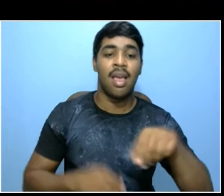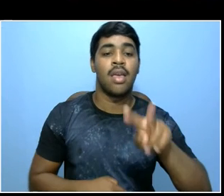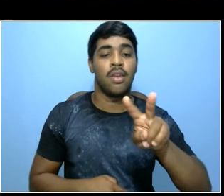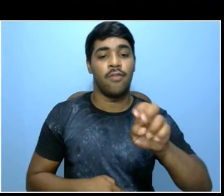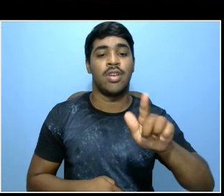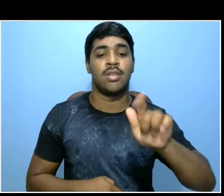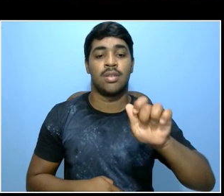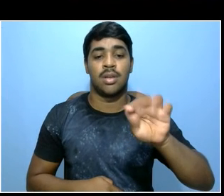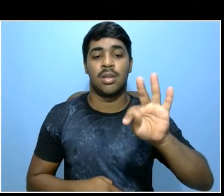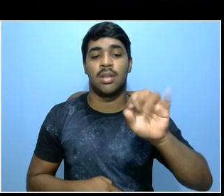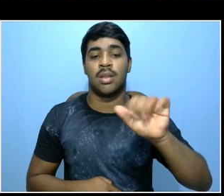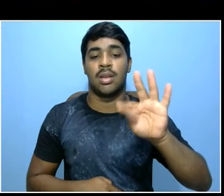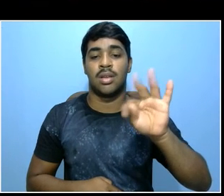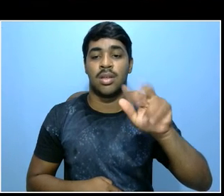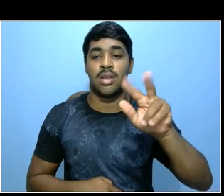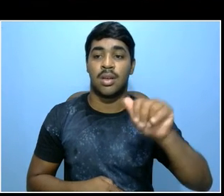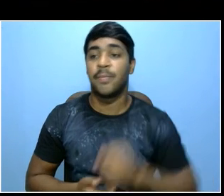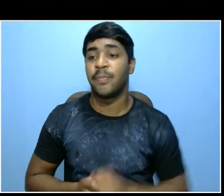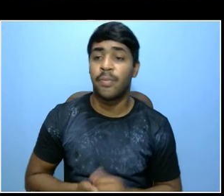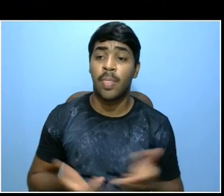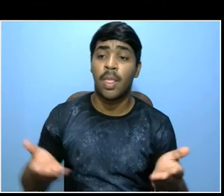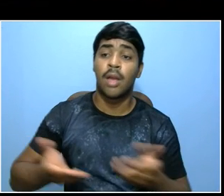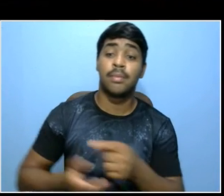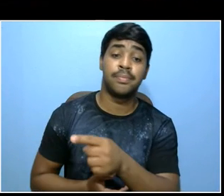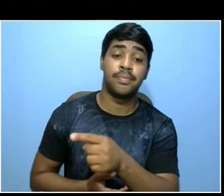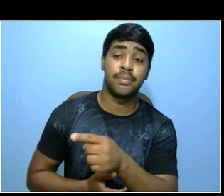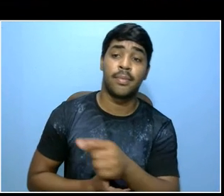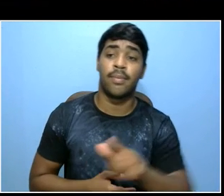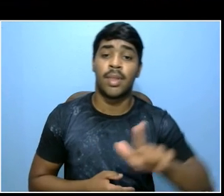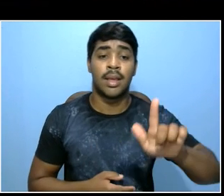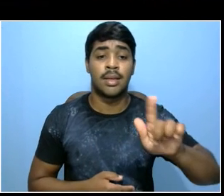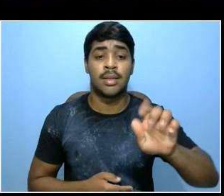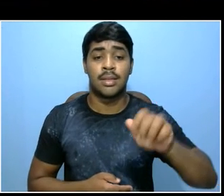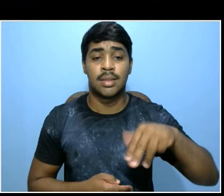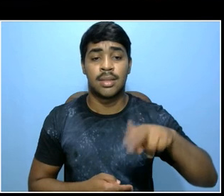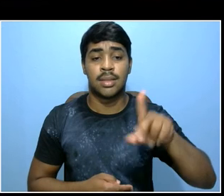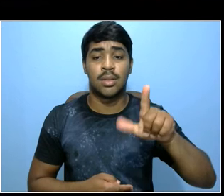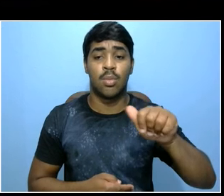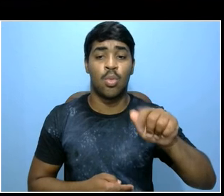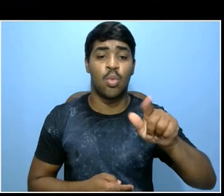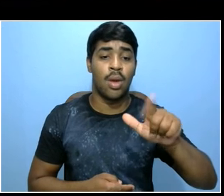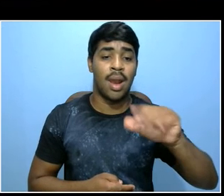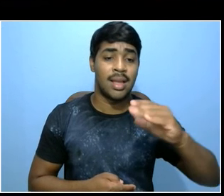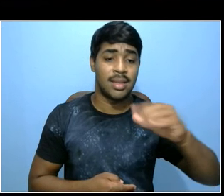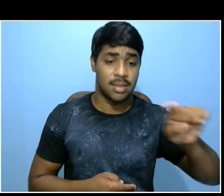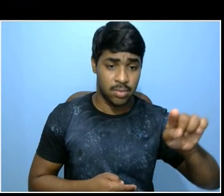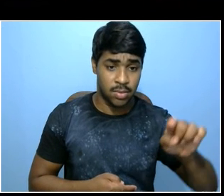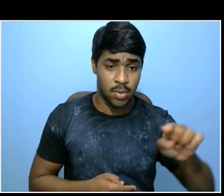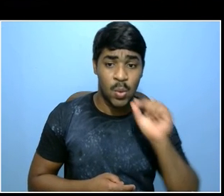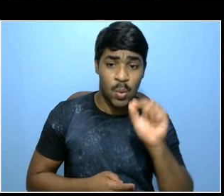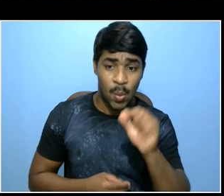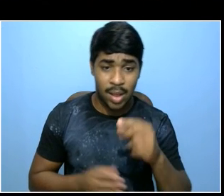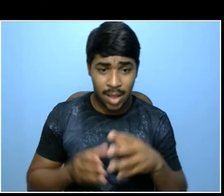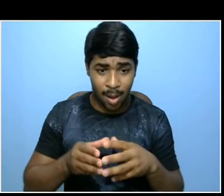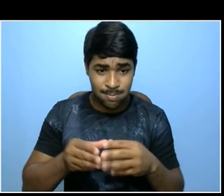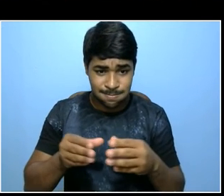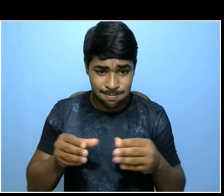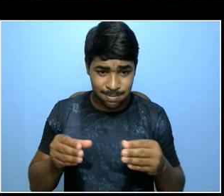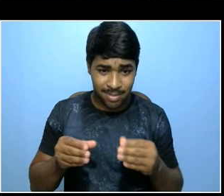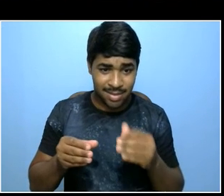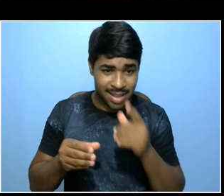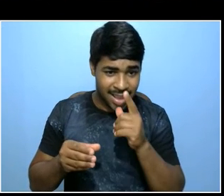Aí nós temos agora a gemulação, tá? Que isso ocorre em esponjas de água doce. Então, por exemplo, quando esse animal, essa